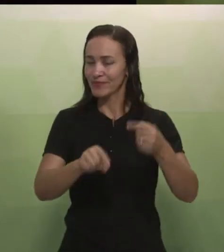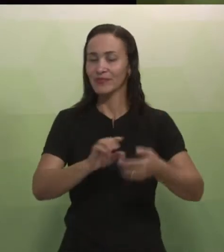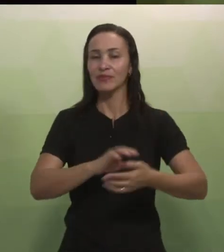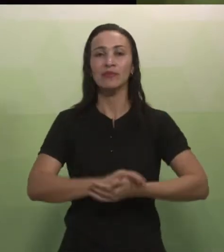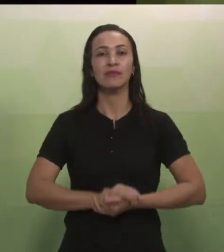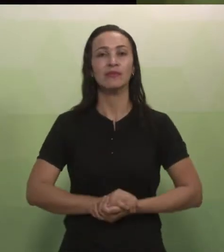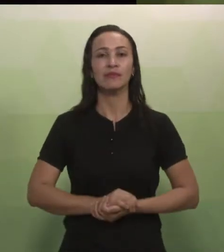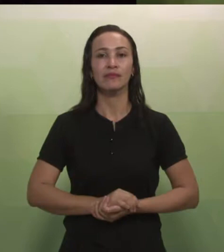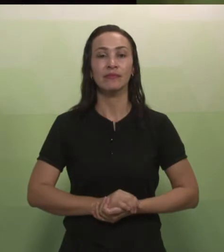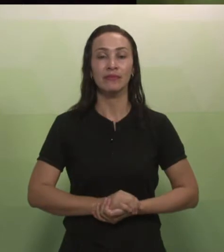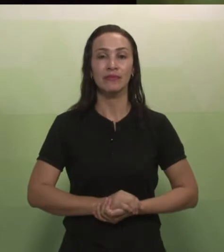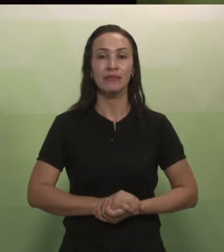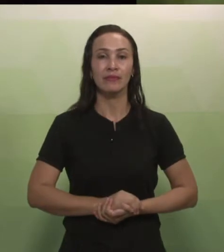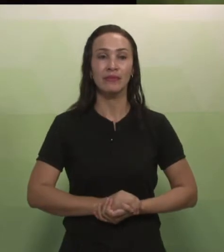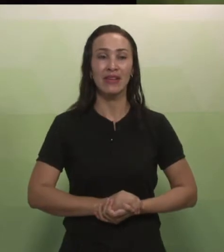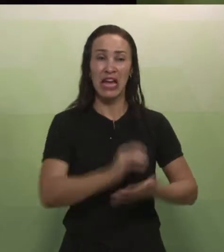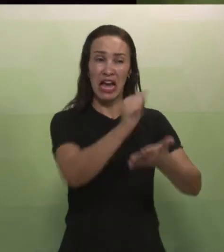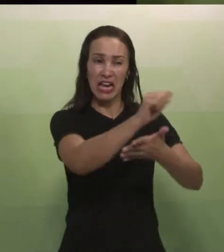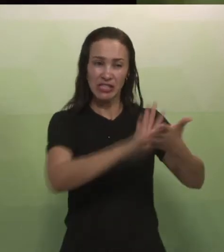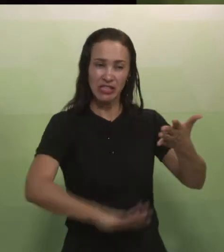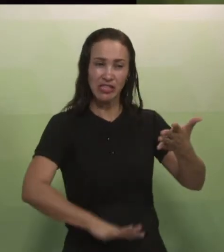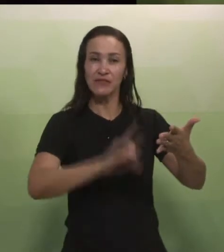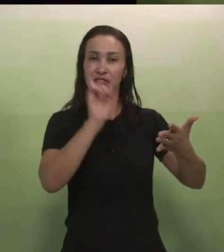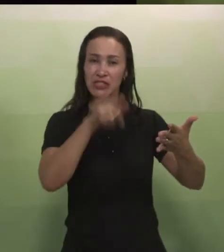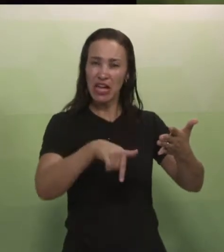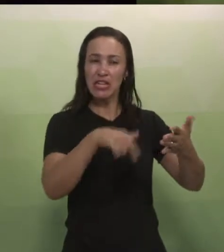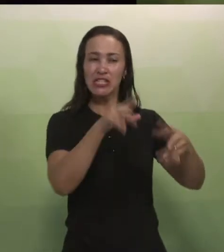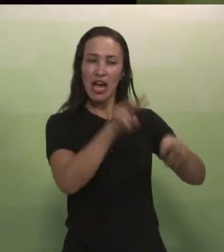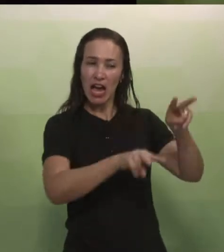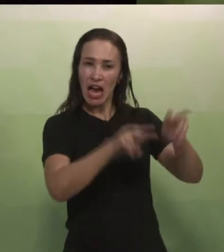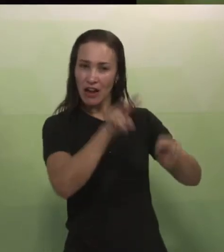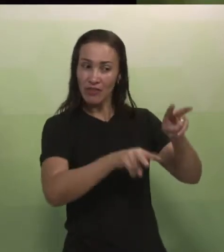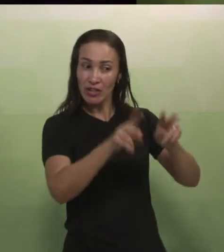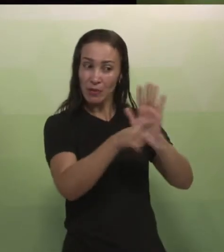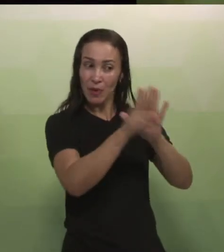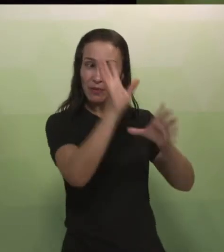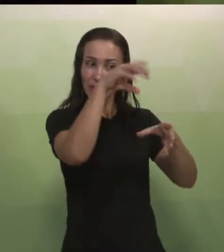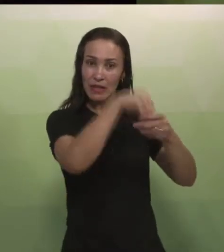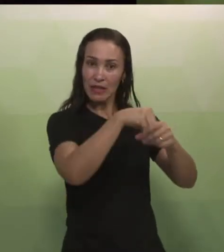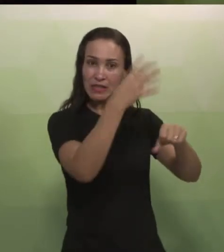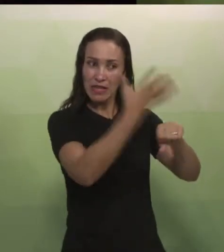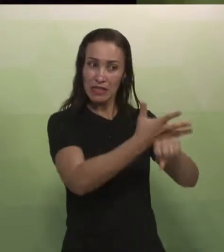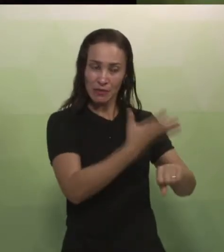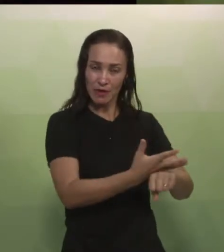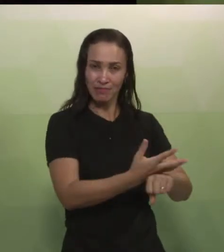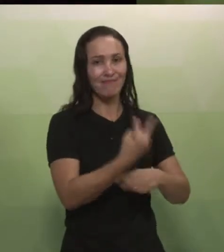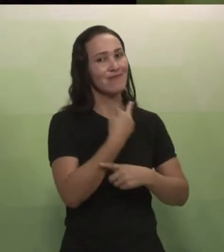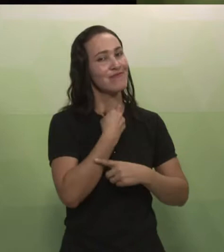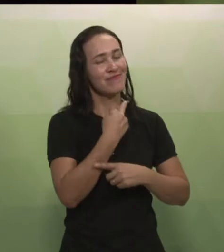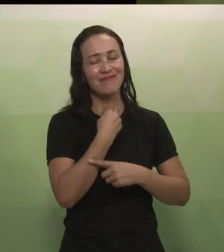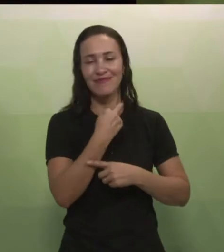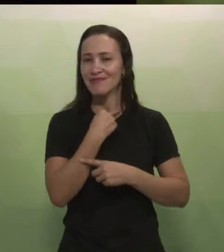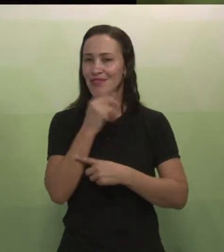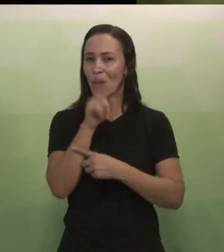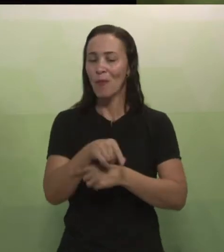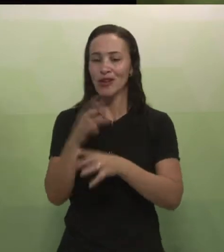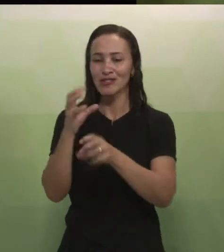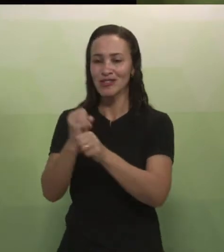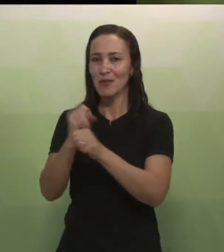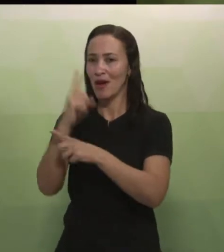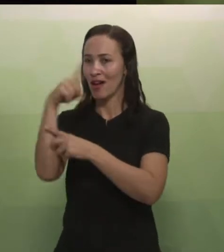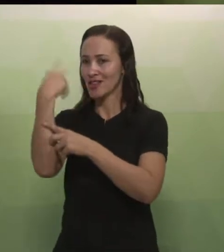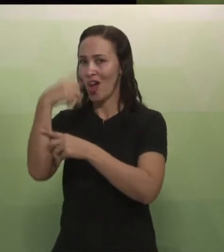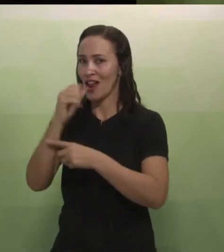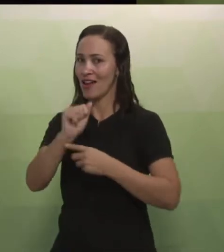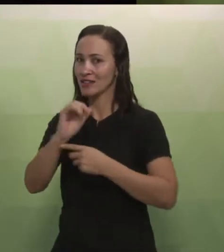né? Se é uma atividade avaliativa de uma disciplina, ela não pode ser computada como atividade